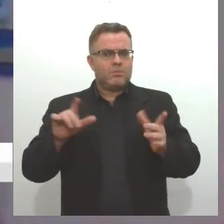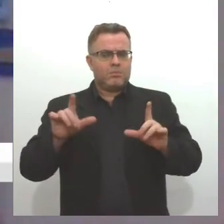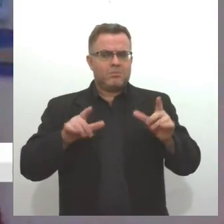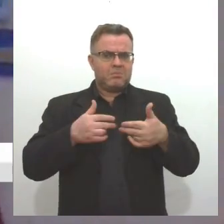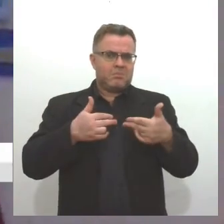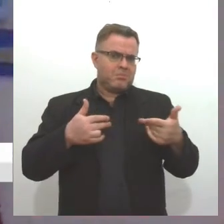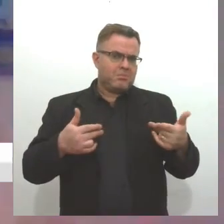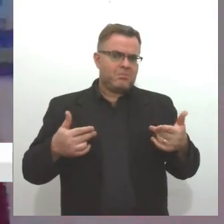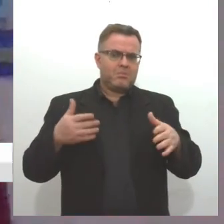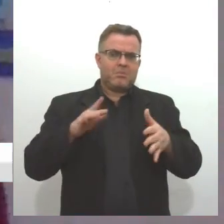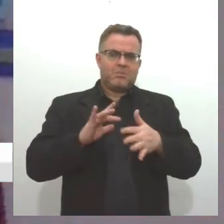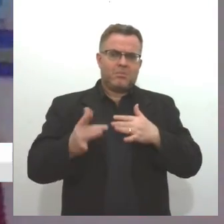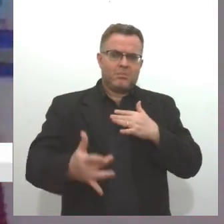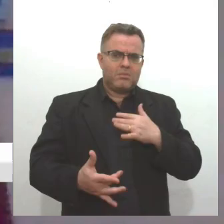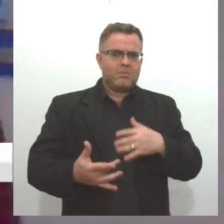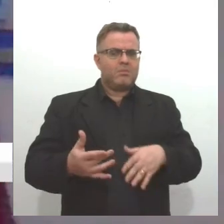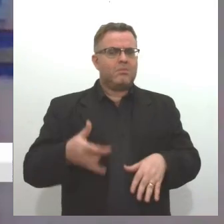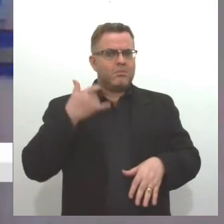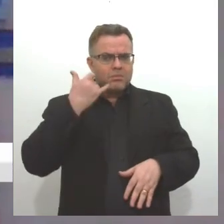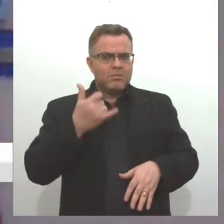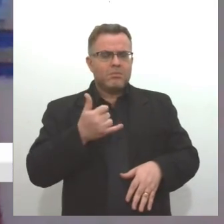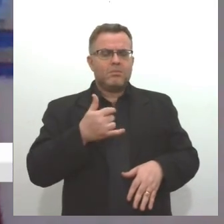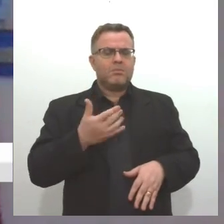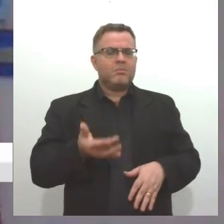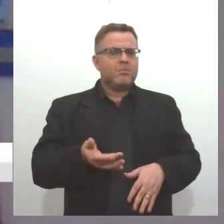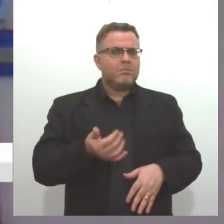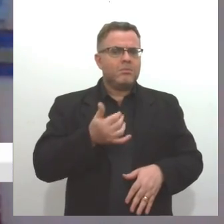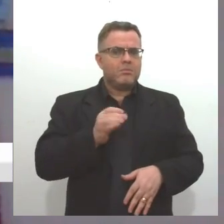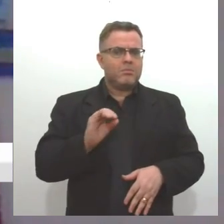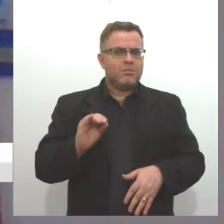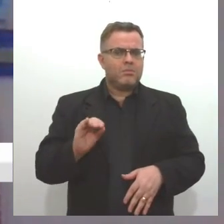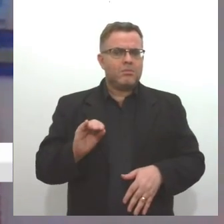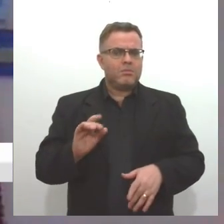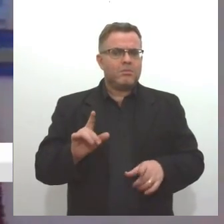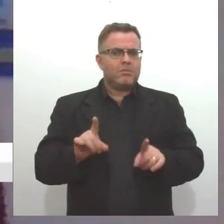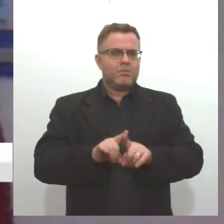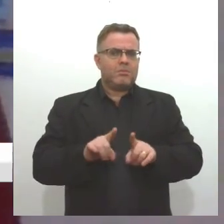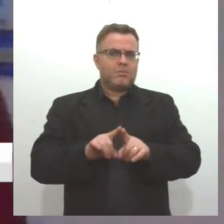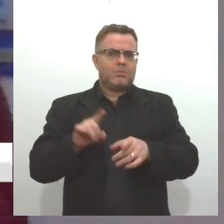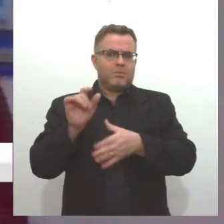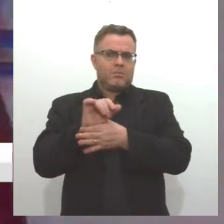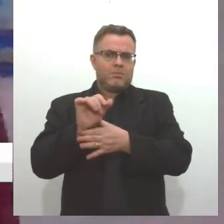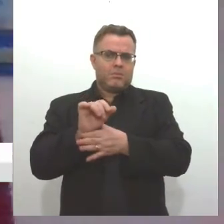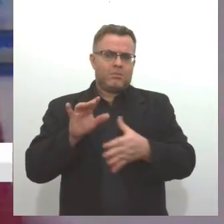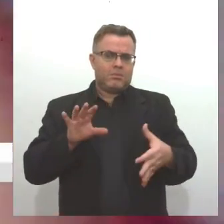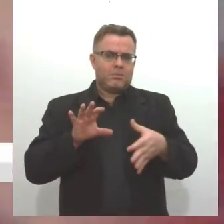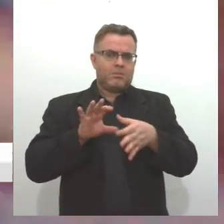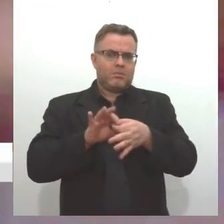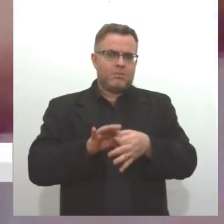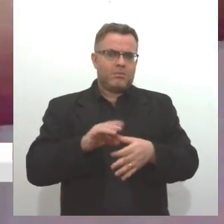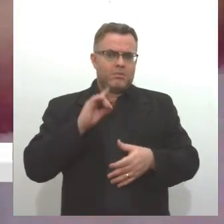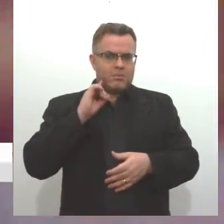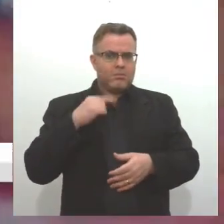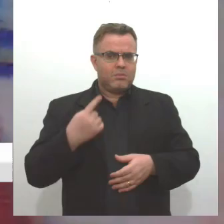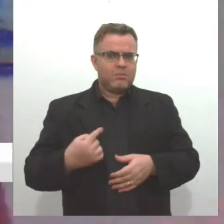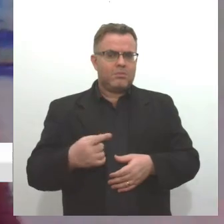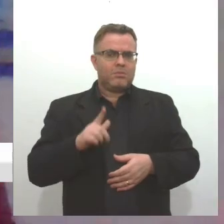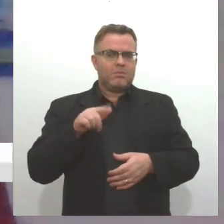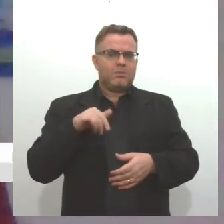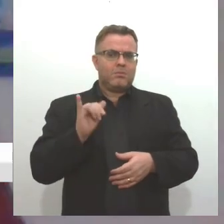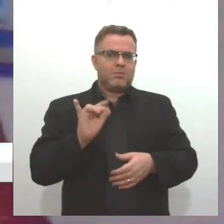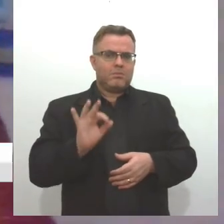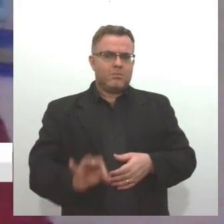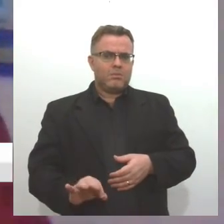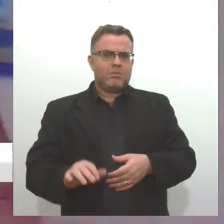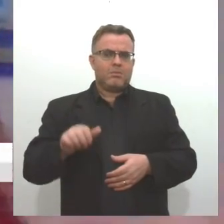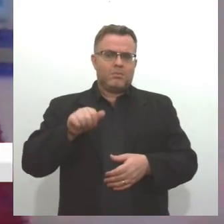Disque 100 e além disso a Astra, que também dispõe de uma assessoria jurídica voluntária com um advogado gay, um assistente